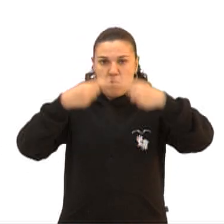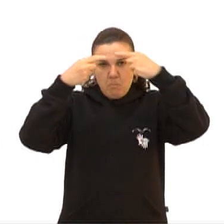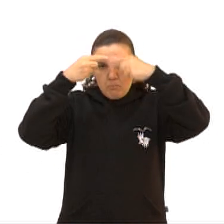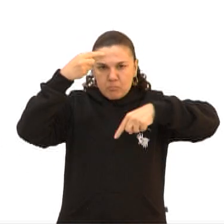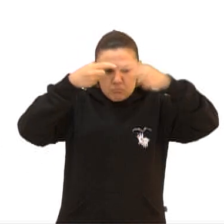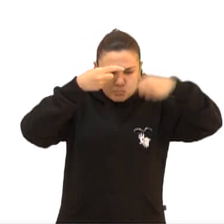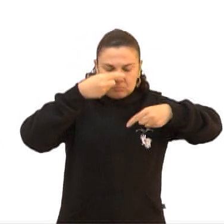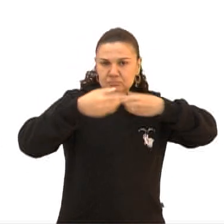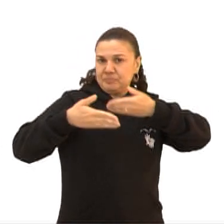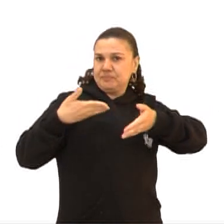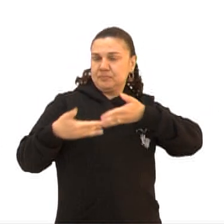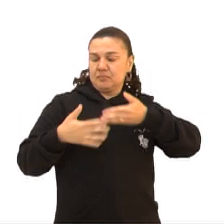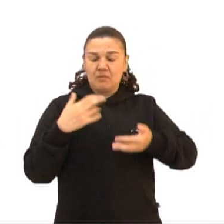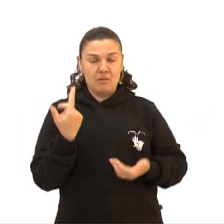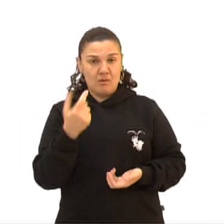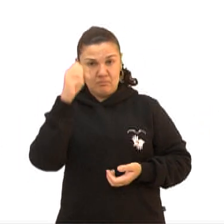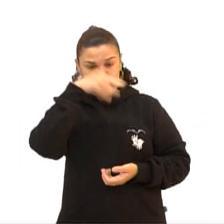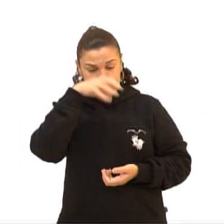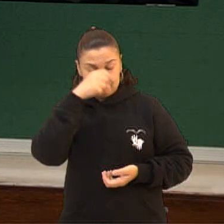como nós